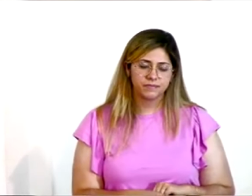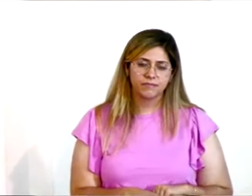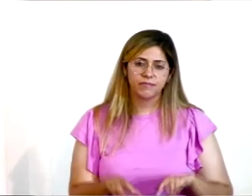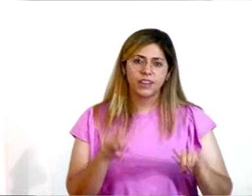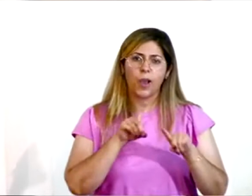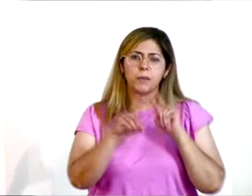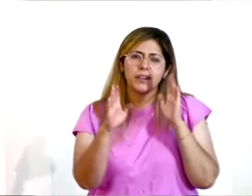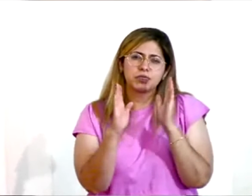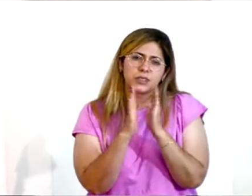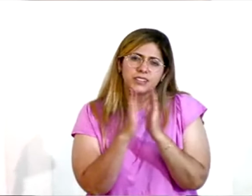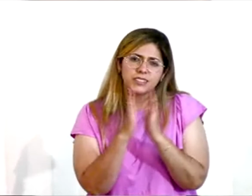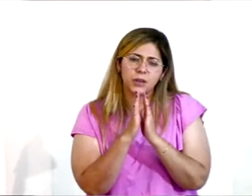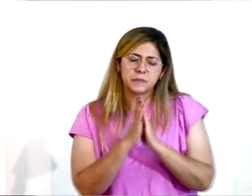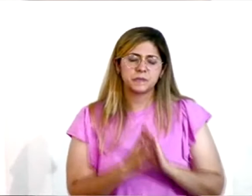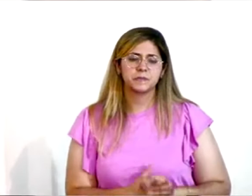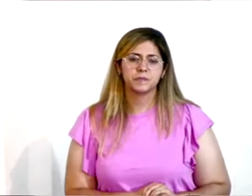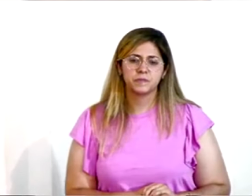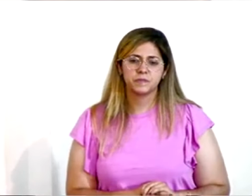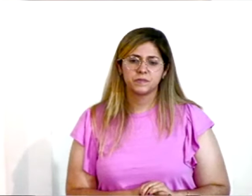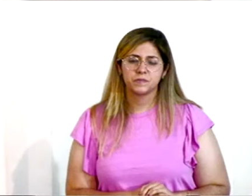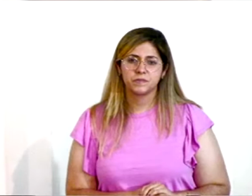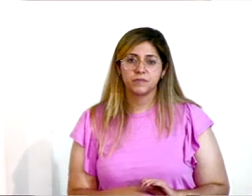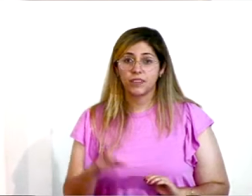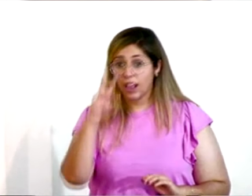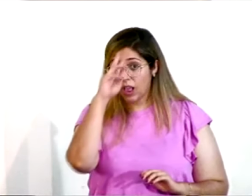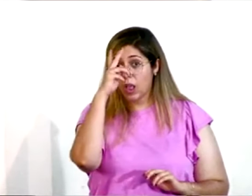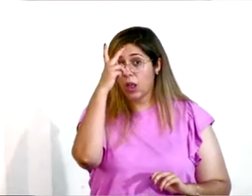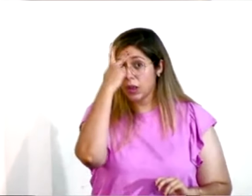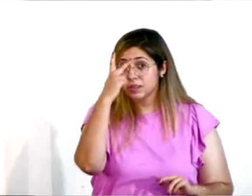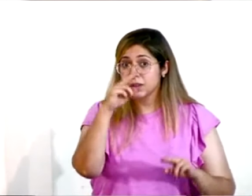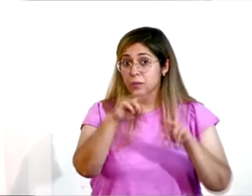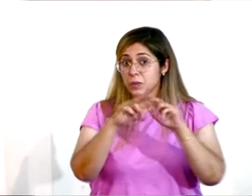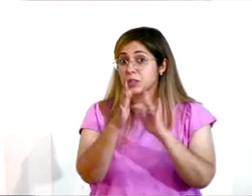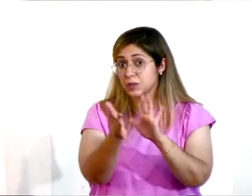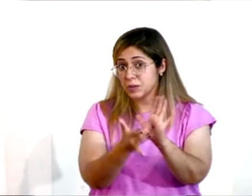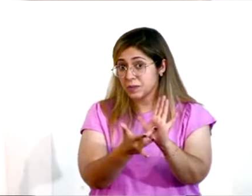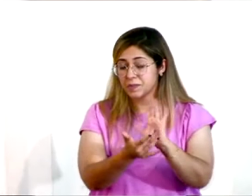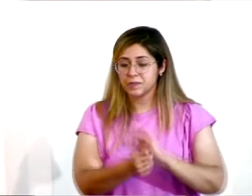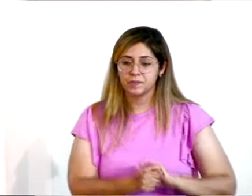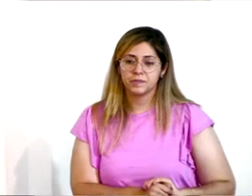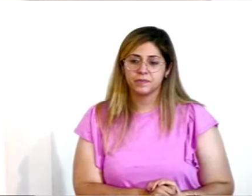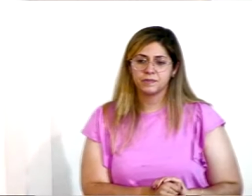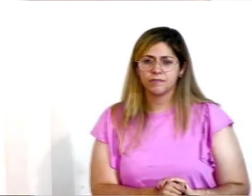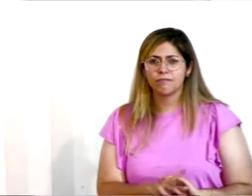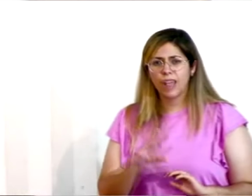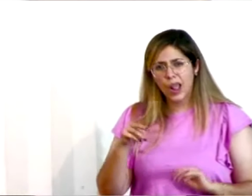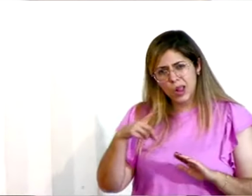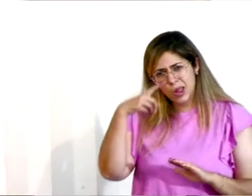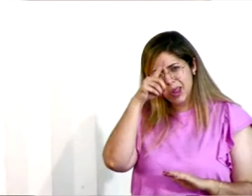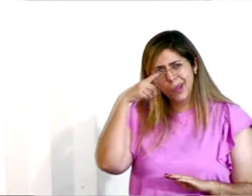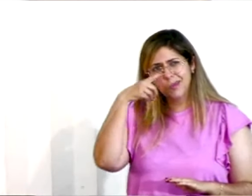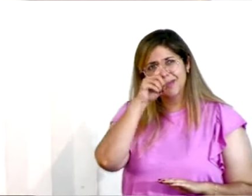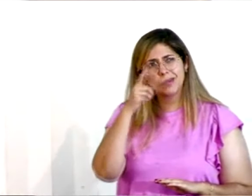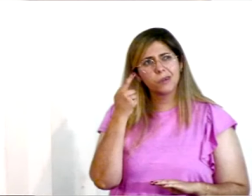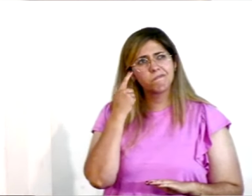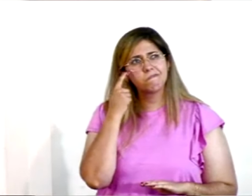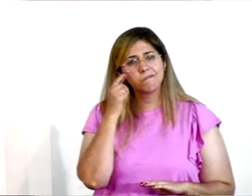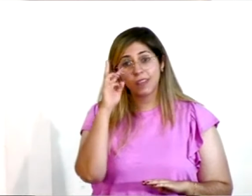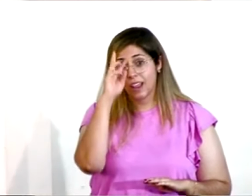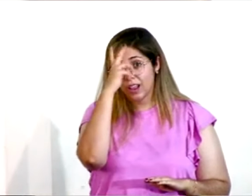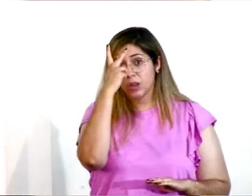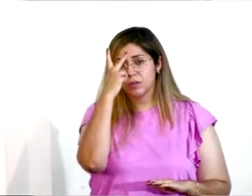minha oração. Seja convertido a Jesus. Se você tiver dúvidas sobre a quem você é convertido, eu quero